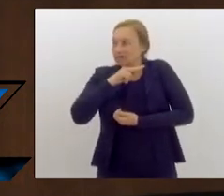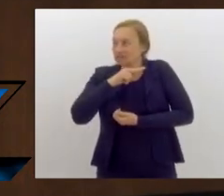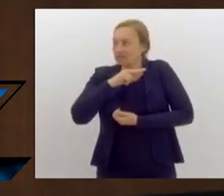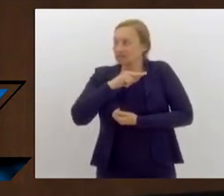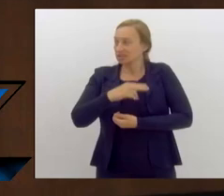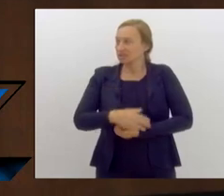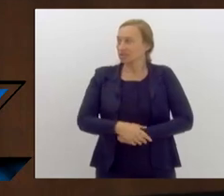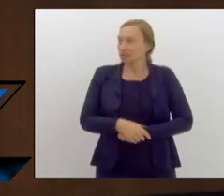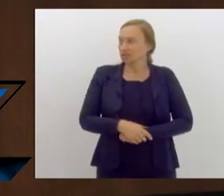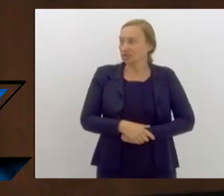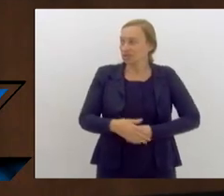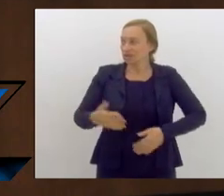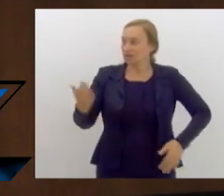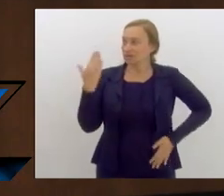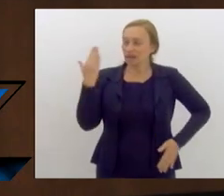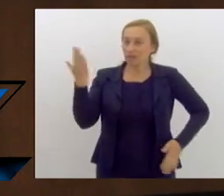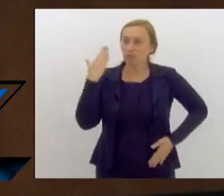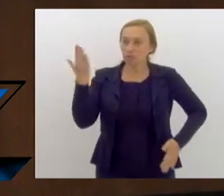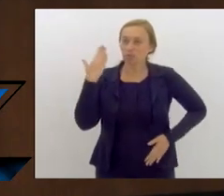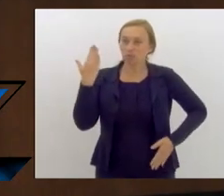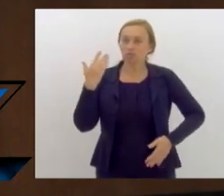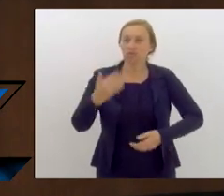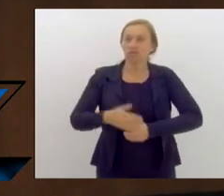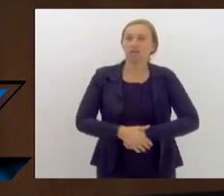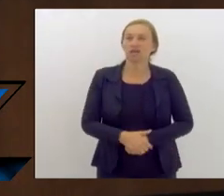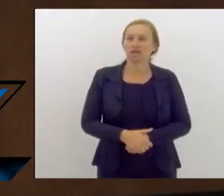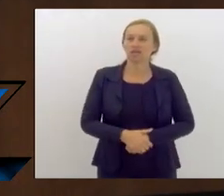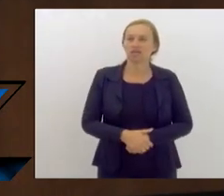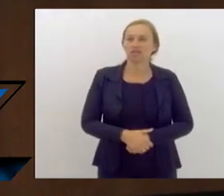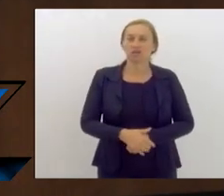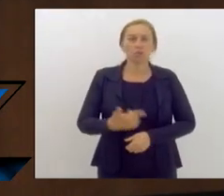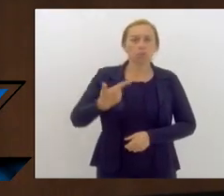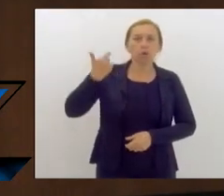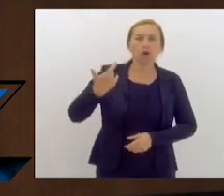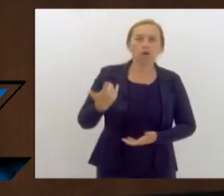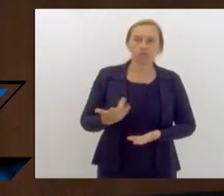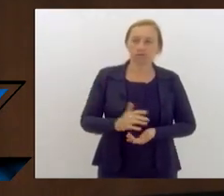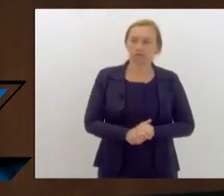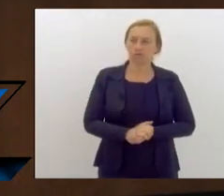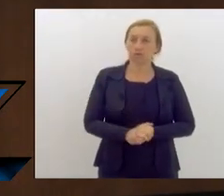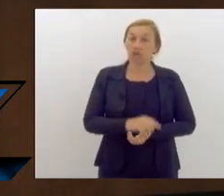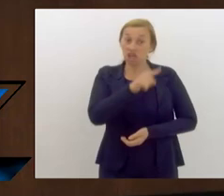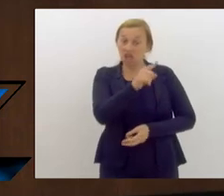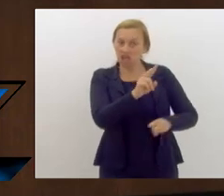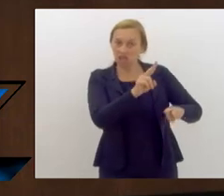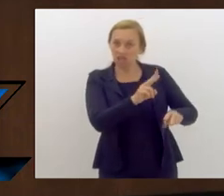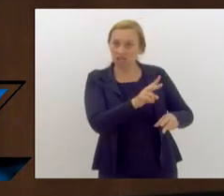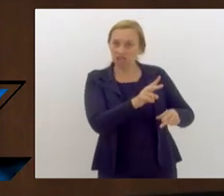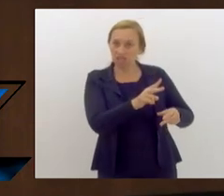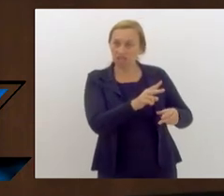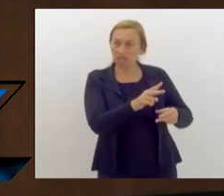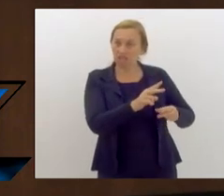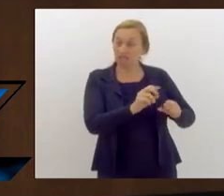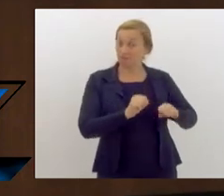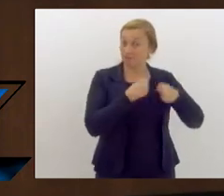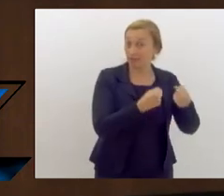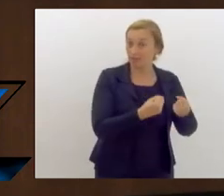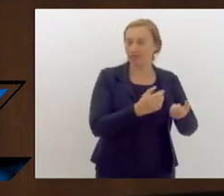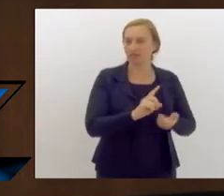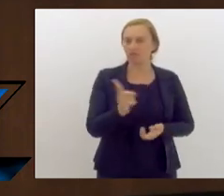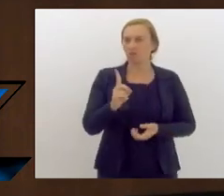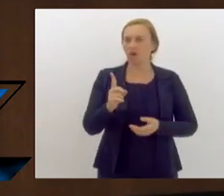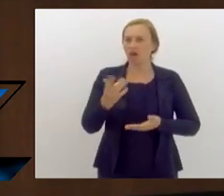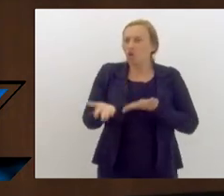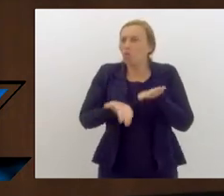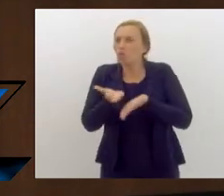vagabundos do tráfico que eles defendem E aí também não é objeto de atenção cuidado